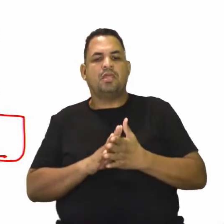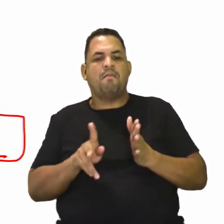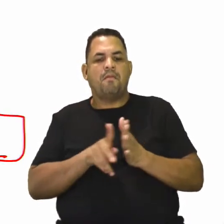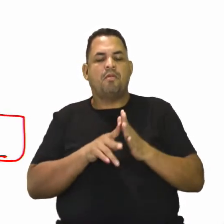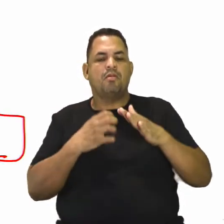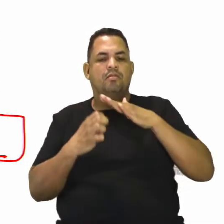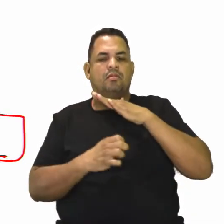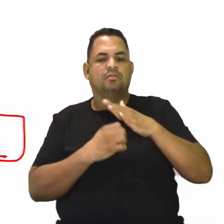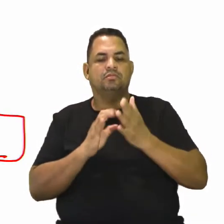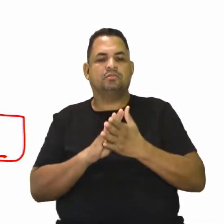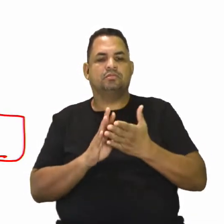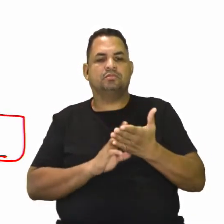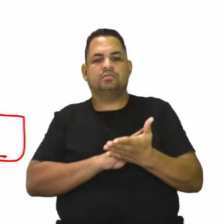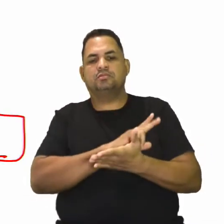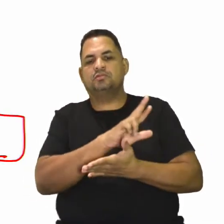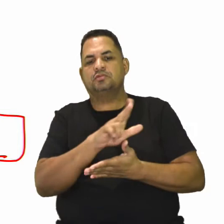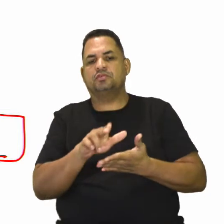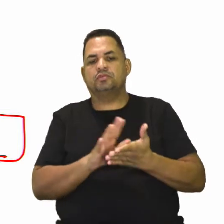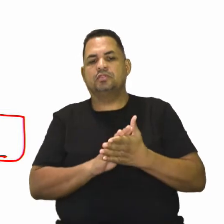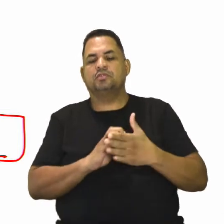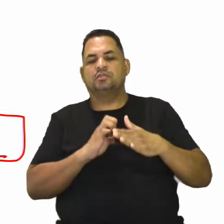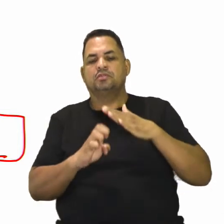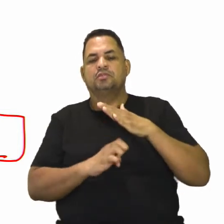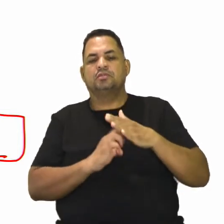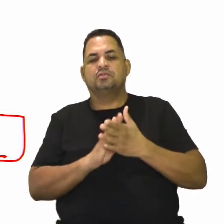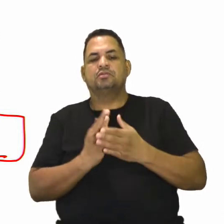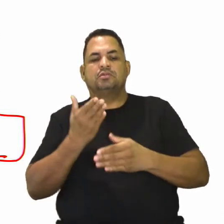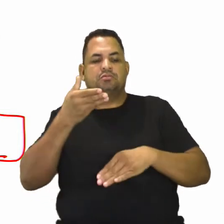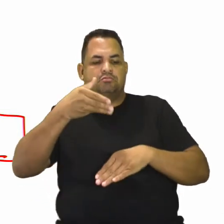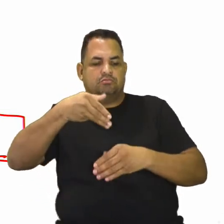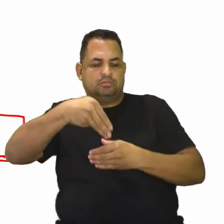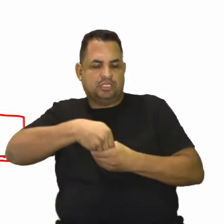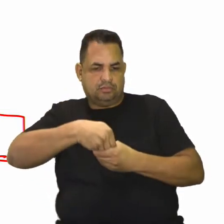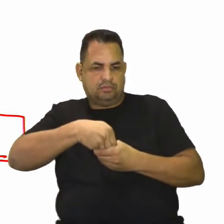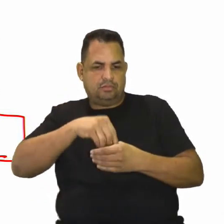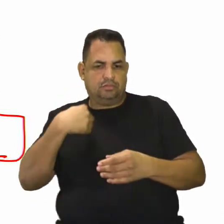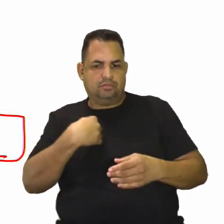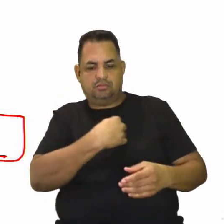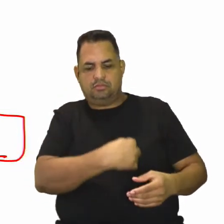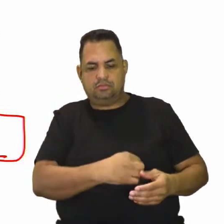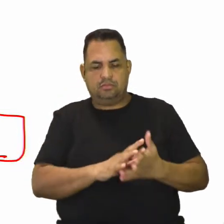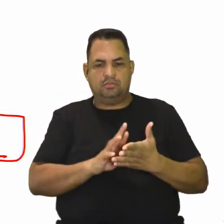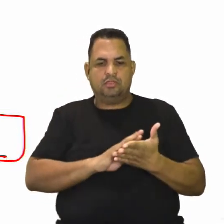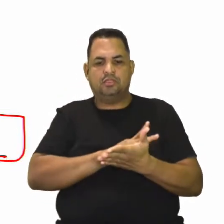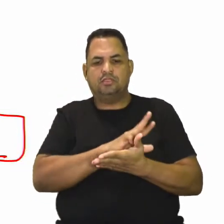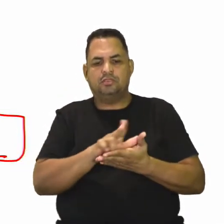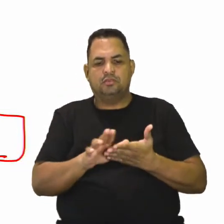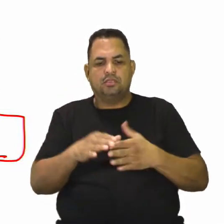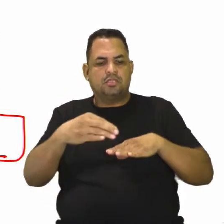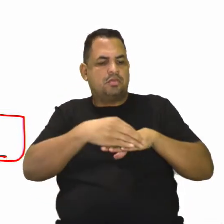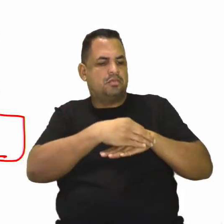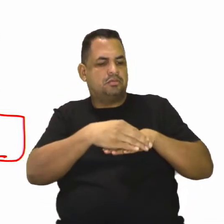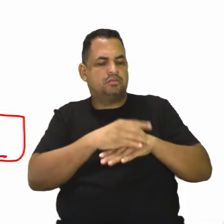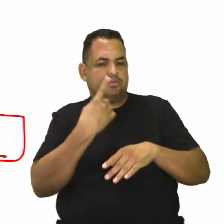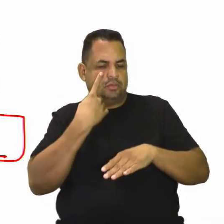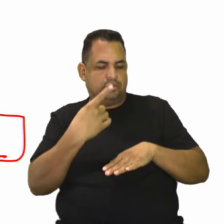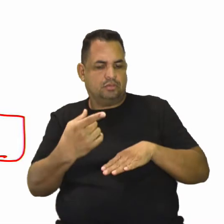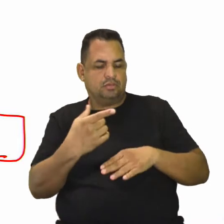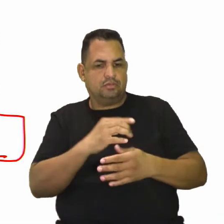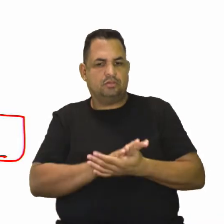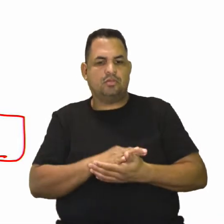privado ele entra. Tanto é que muitas multinacionais, elas estão na China. Vários calçados que você usa, se você olhar